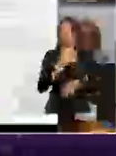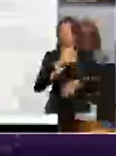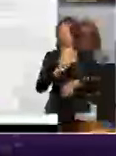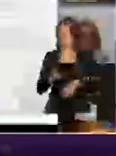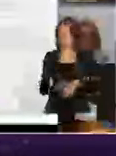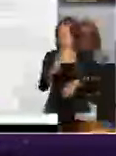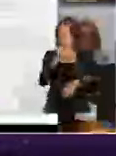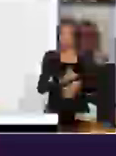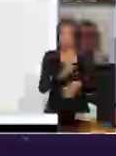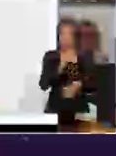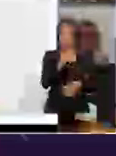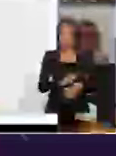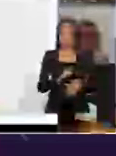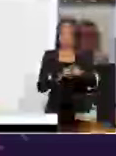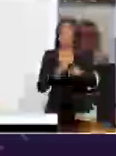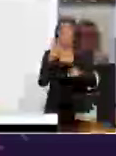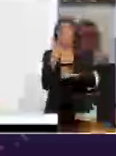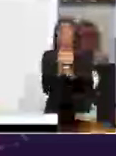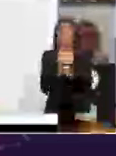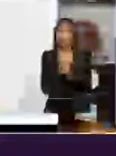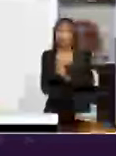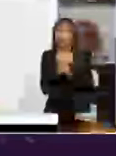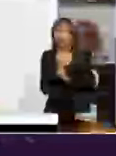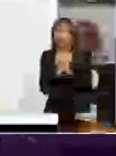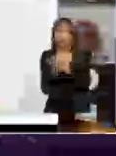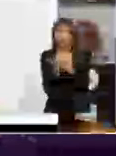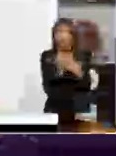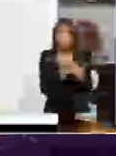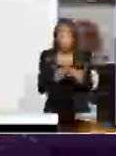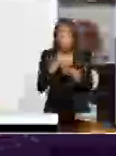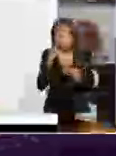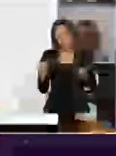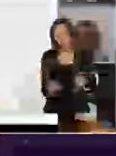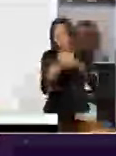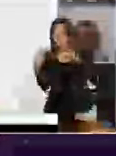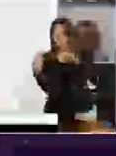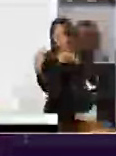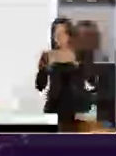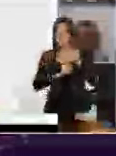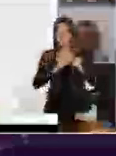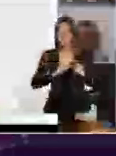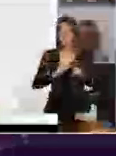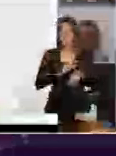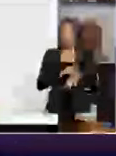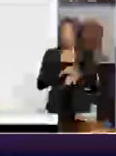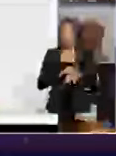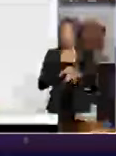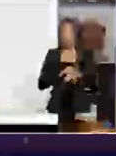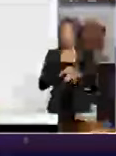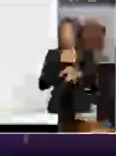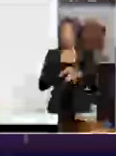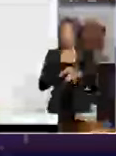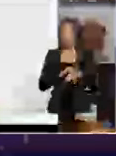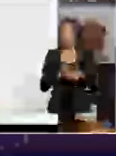todos que durante os 4 anos de estudos, em vida real, foi observado uma doença amplificada por